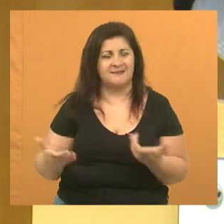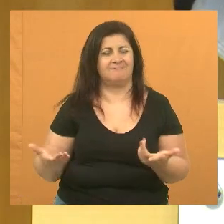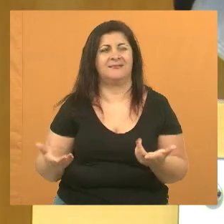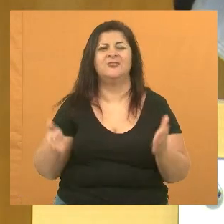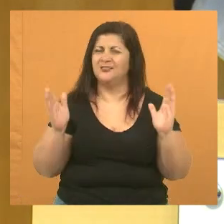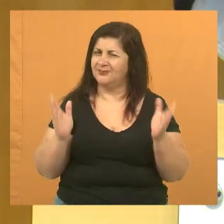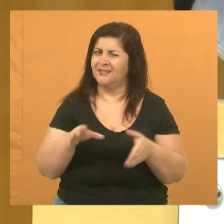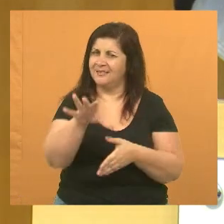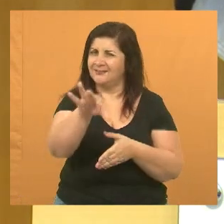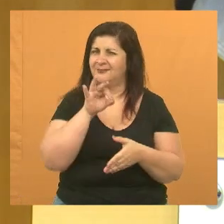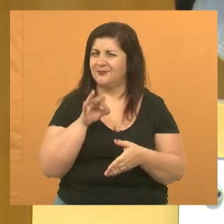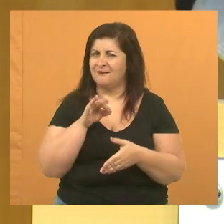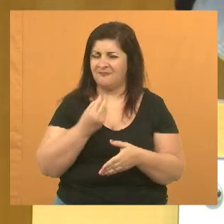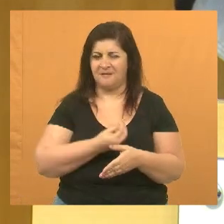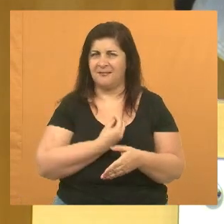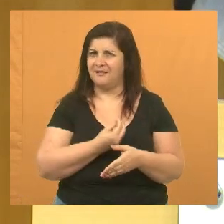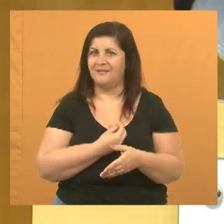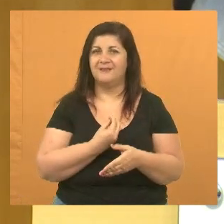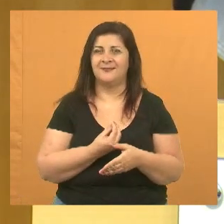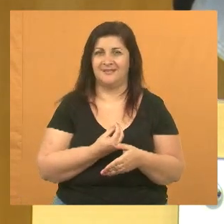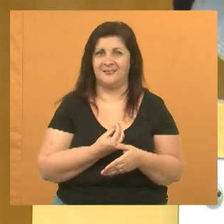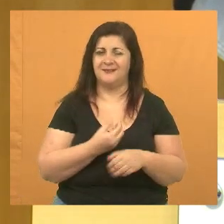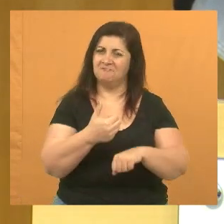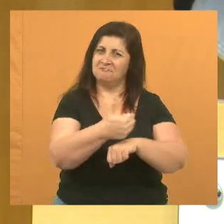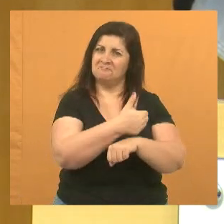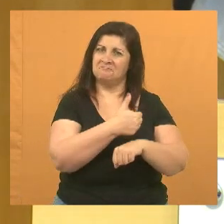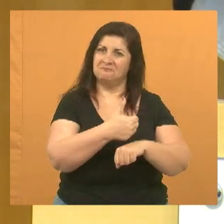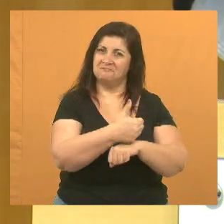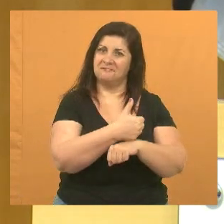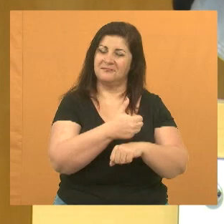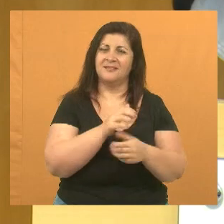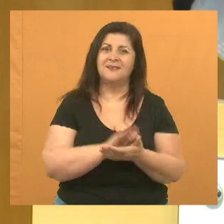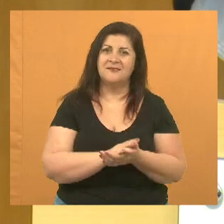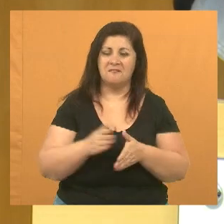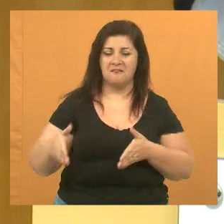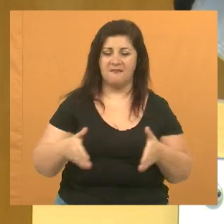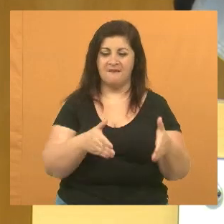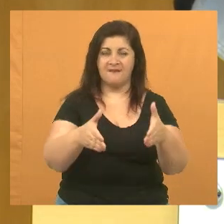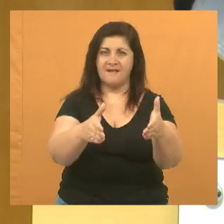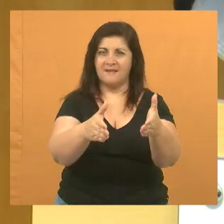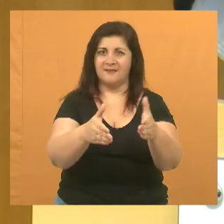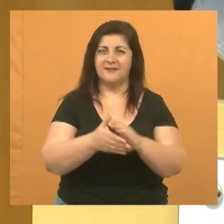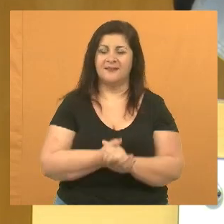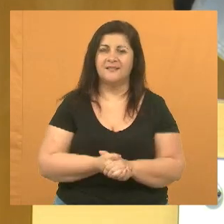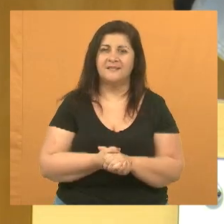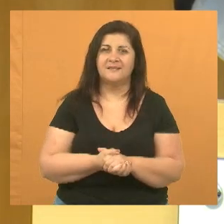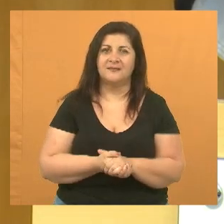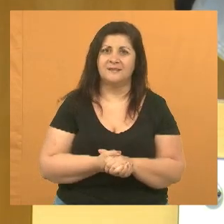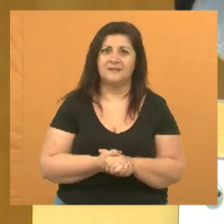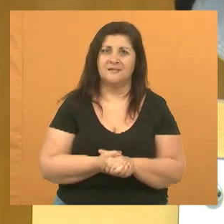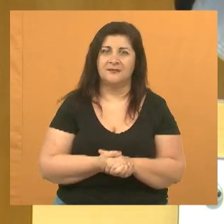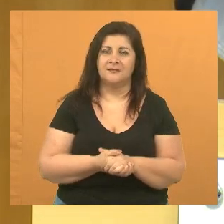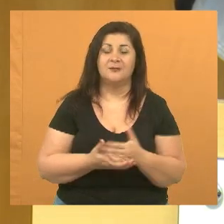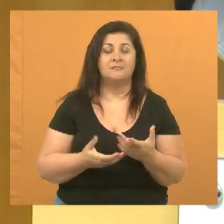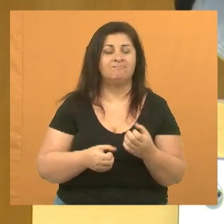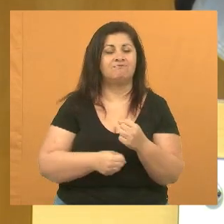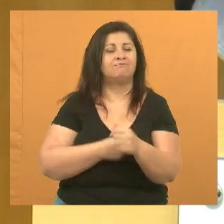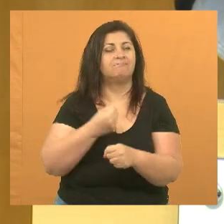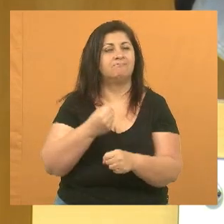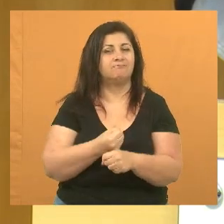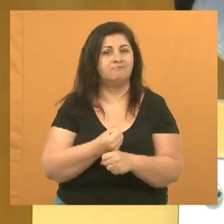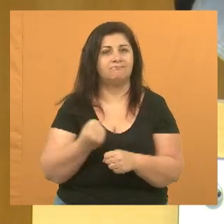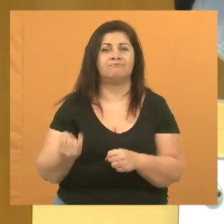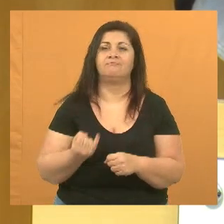decidir sua vida, profissão, um caminho a seguir? Foram anos de